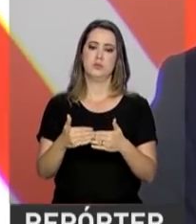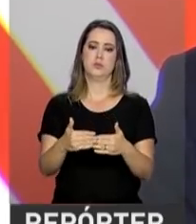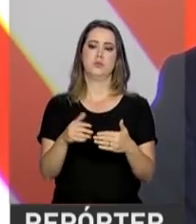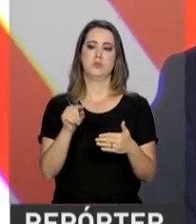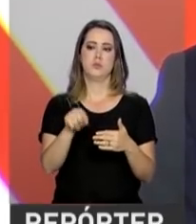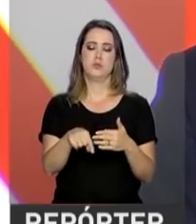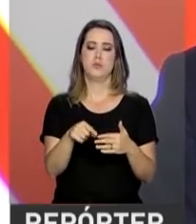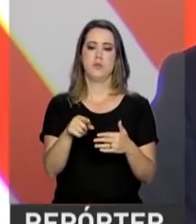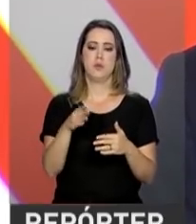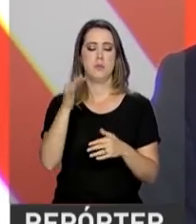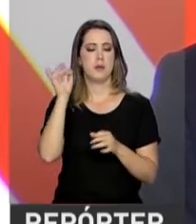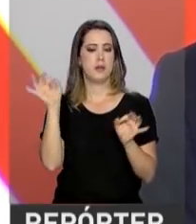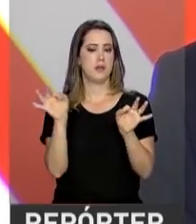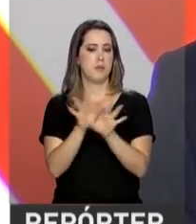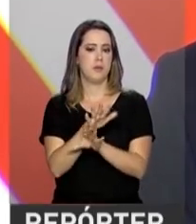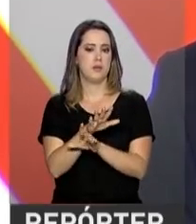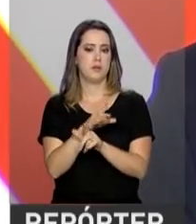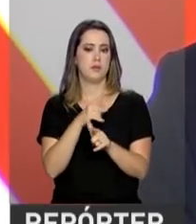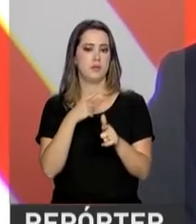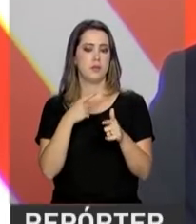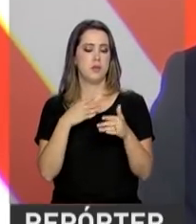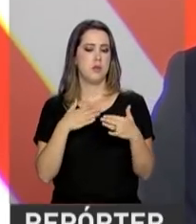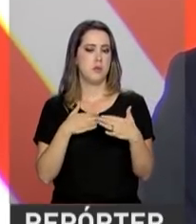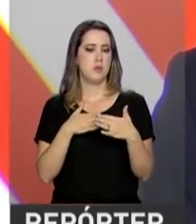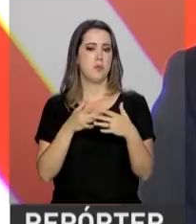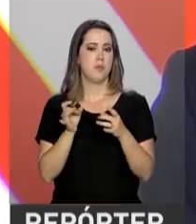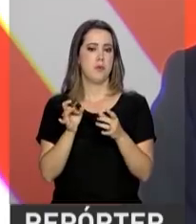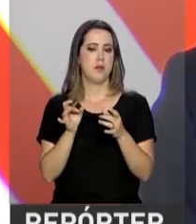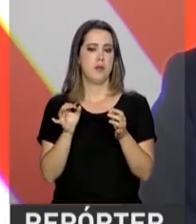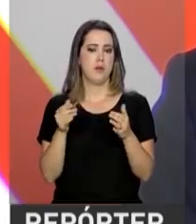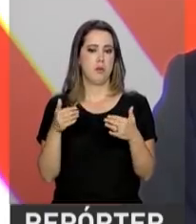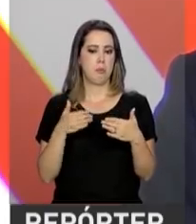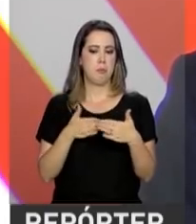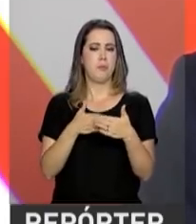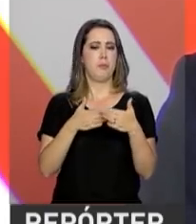para eliminar barreiras ao comércio entre os nossos países.